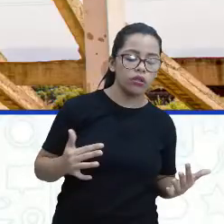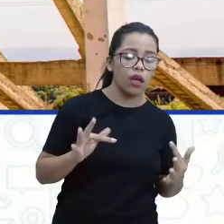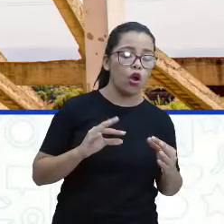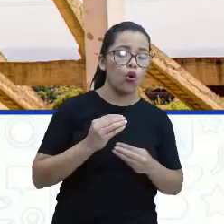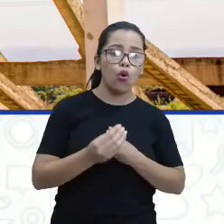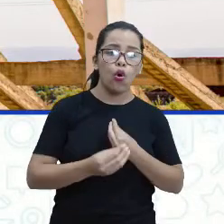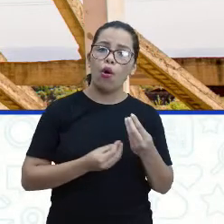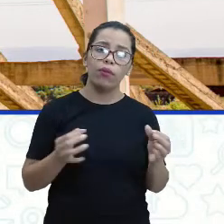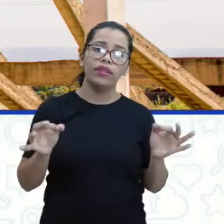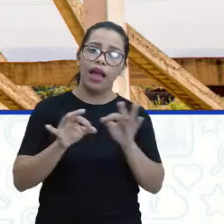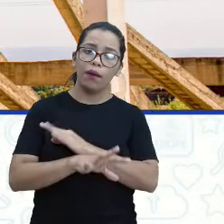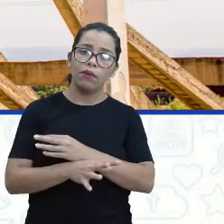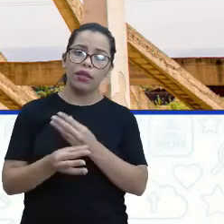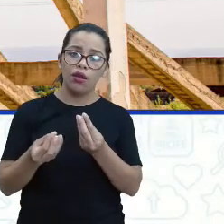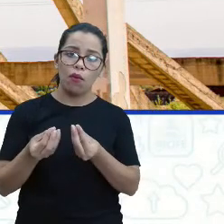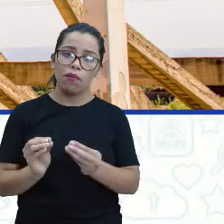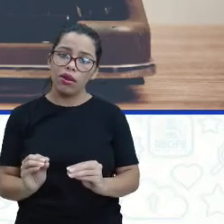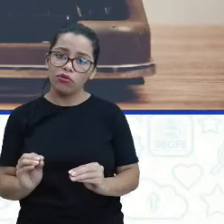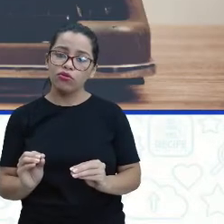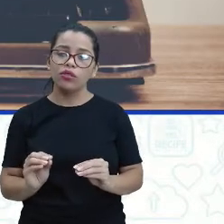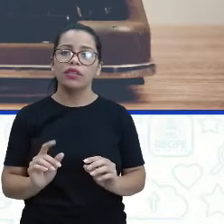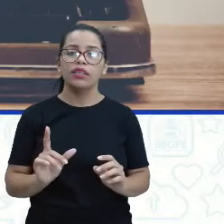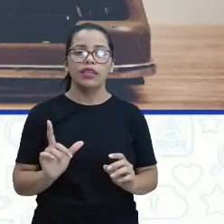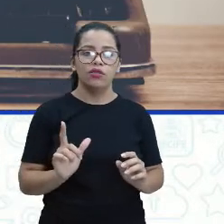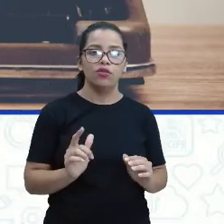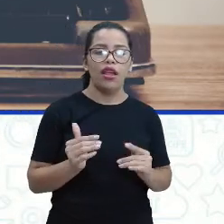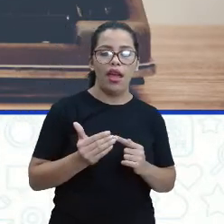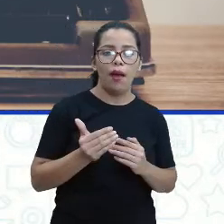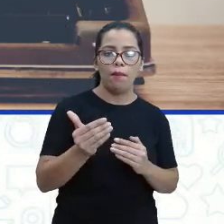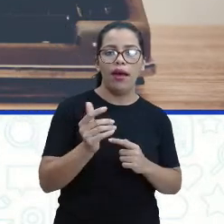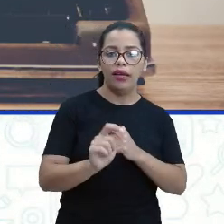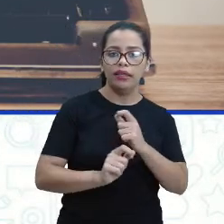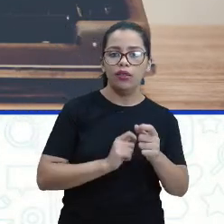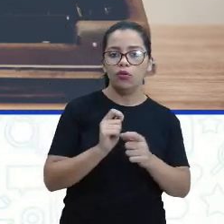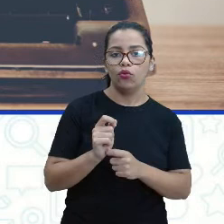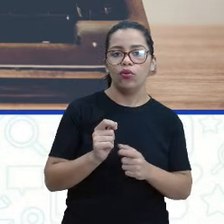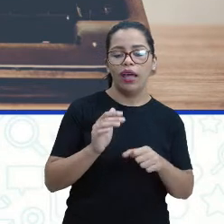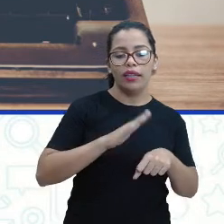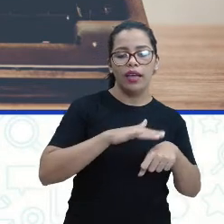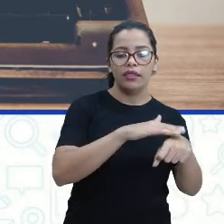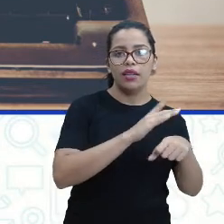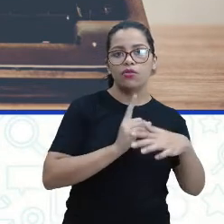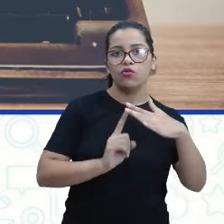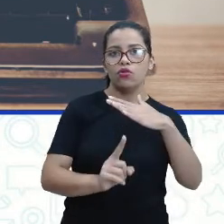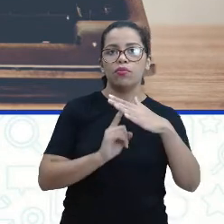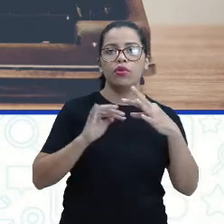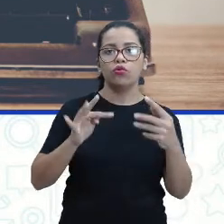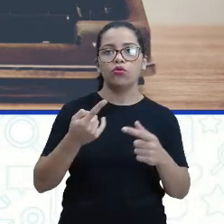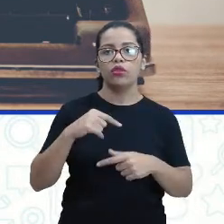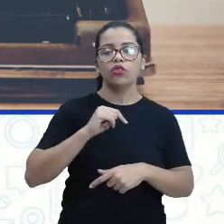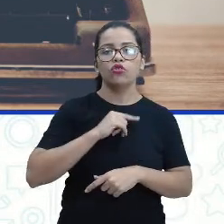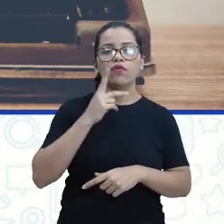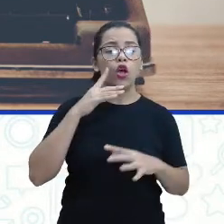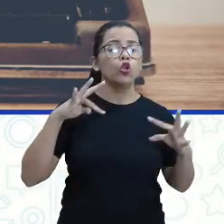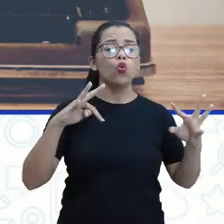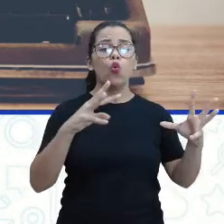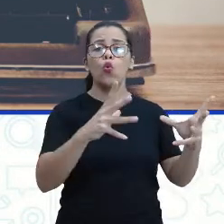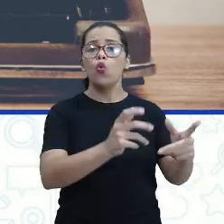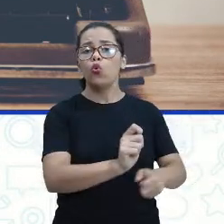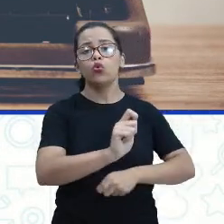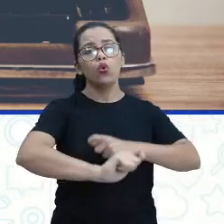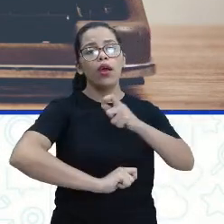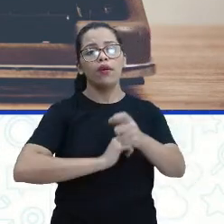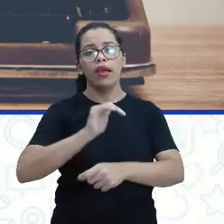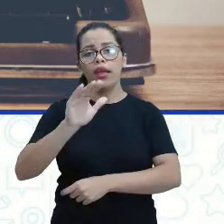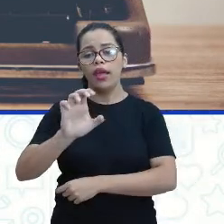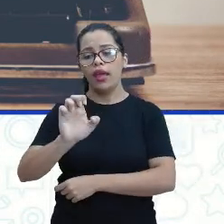conflito, produzido a partir das ações dos personagens. E é tudo isso a gente chama de enredo, né? Um enredo também chamado